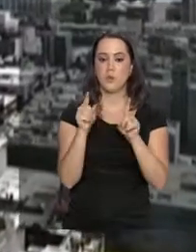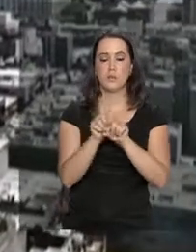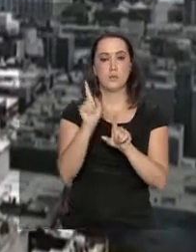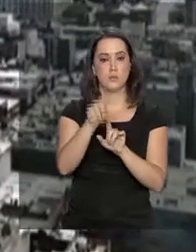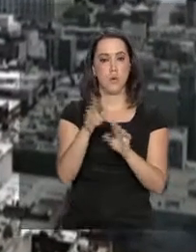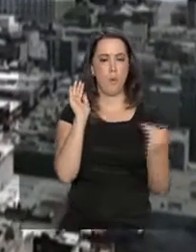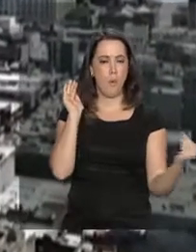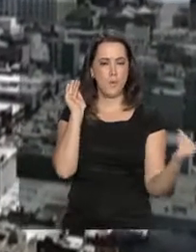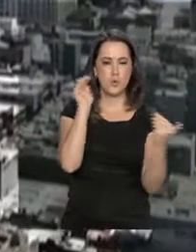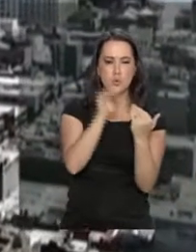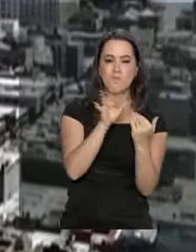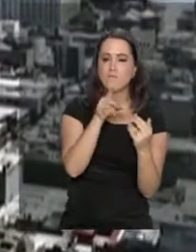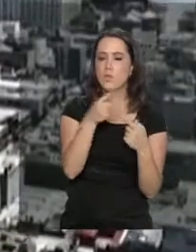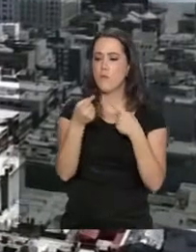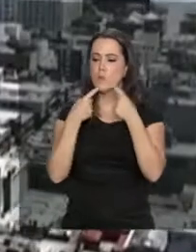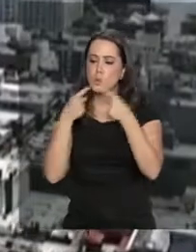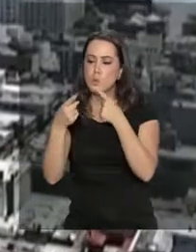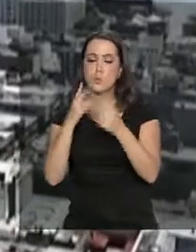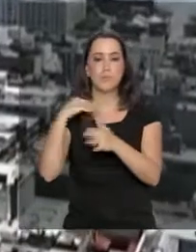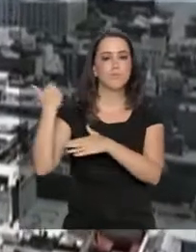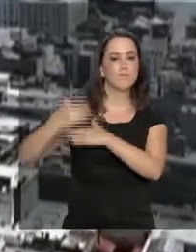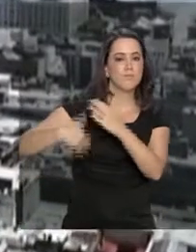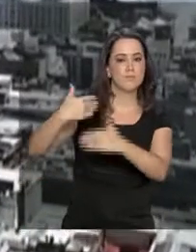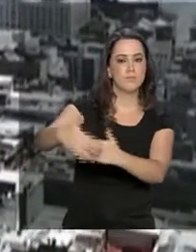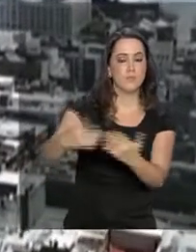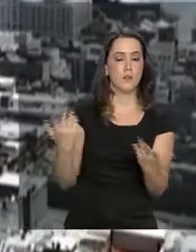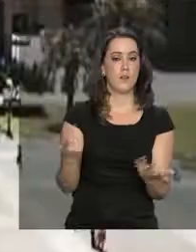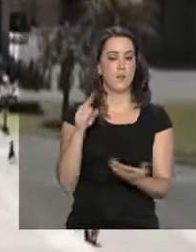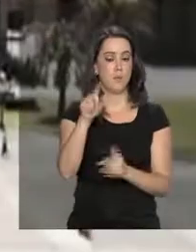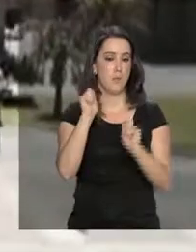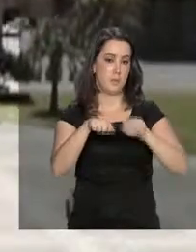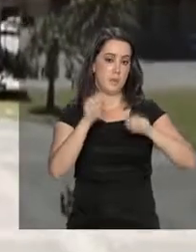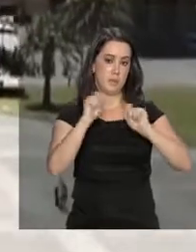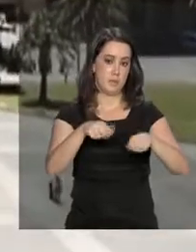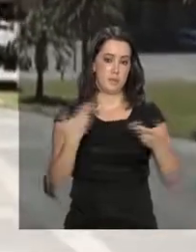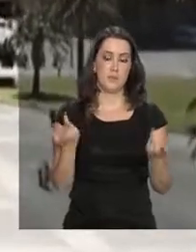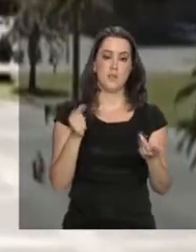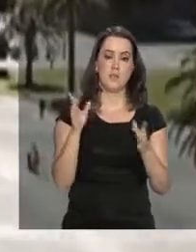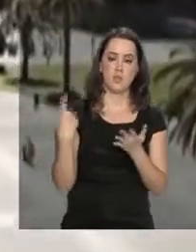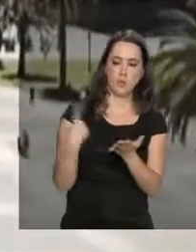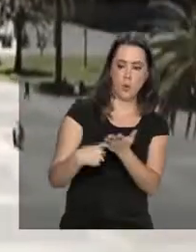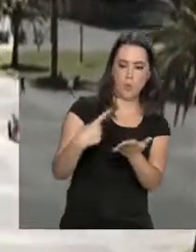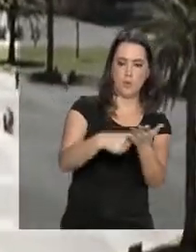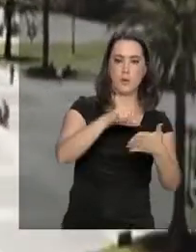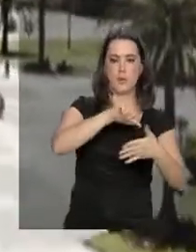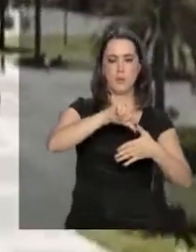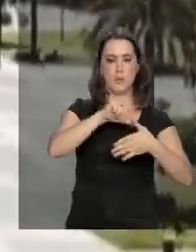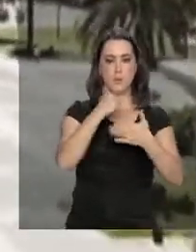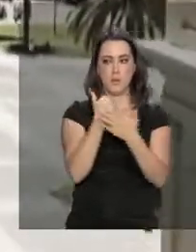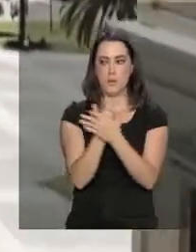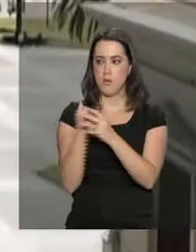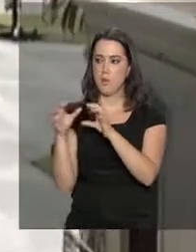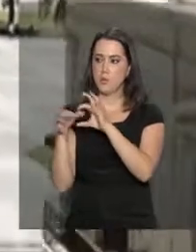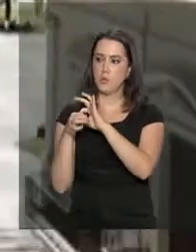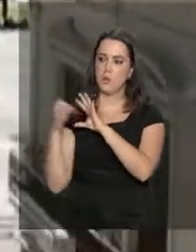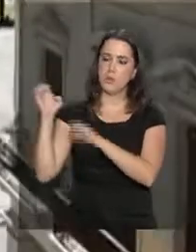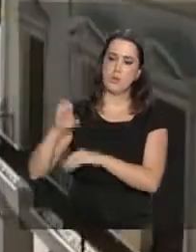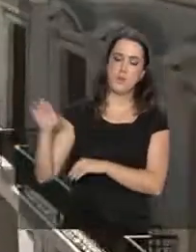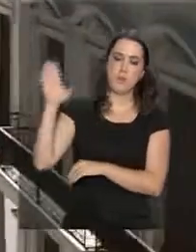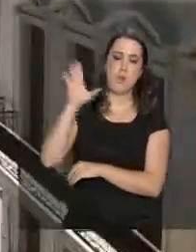negociações em temas já em andamento como a possibilidade de acordos com a união européia canadá e coréia